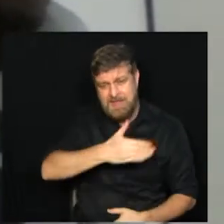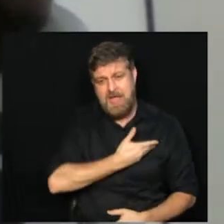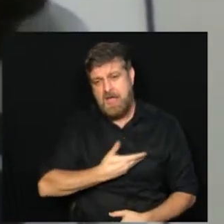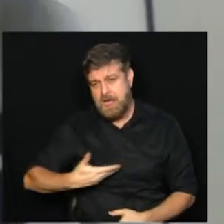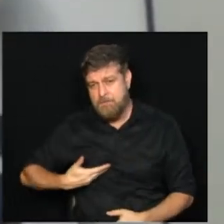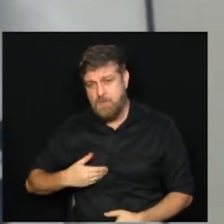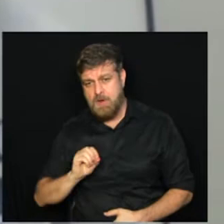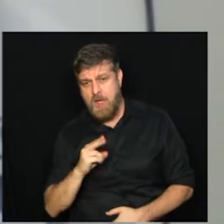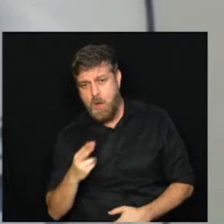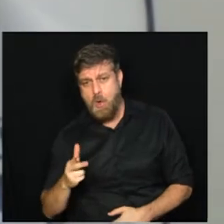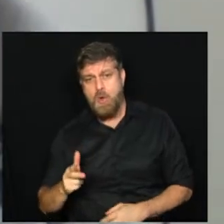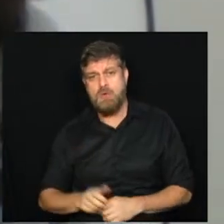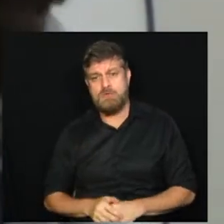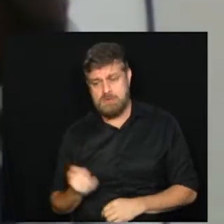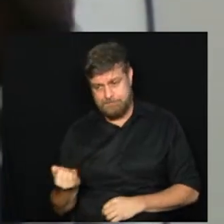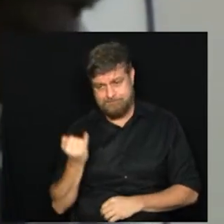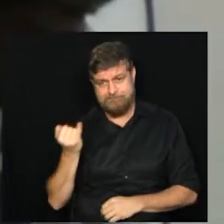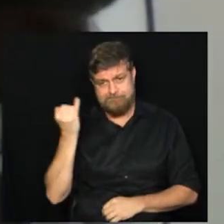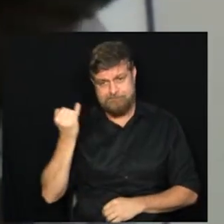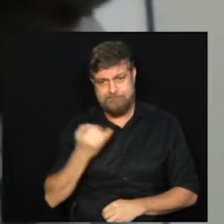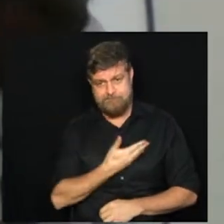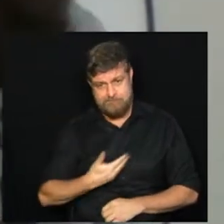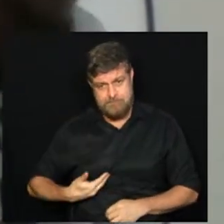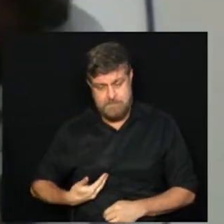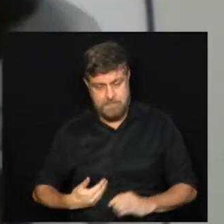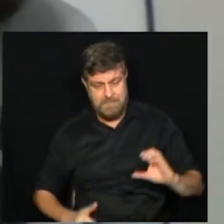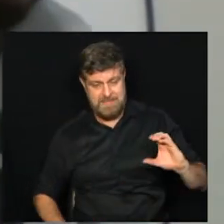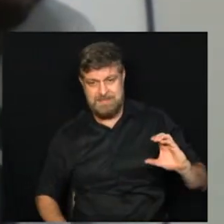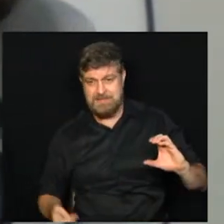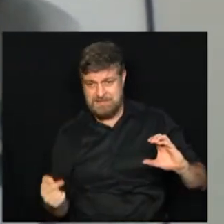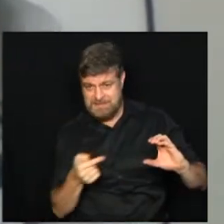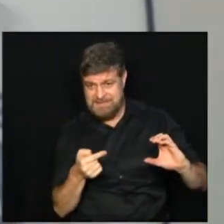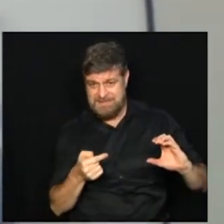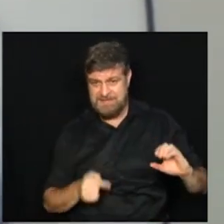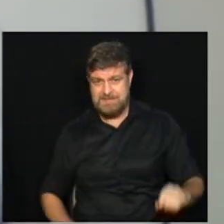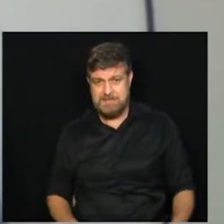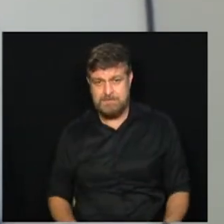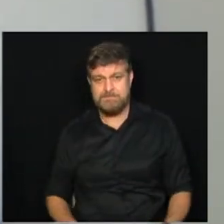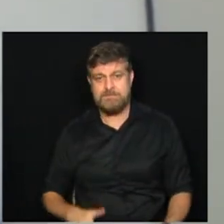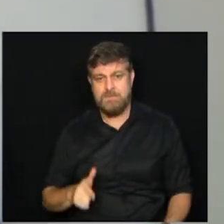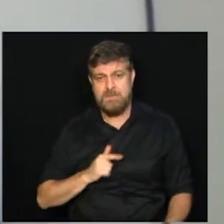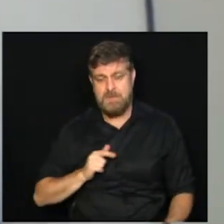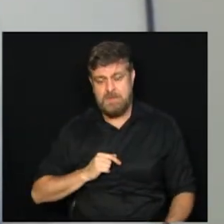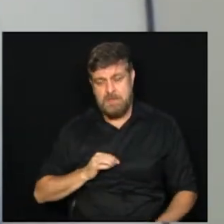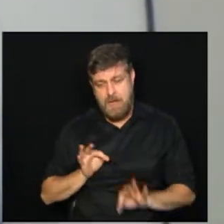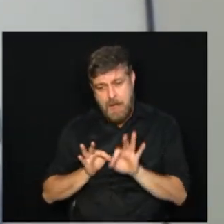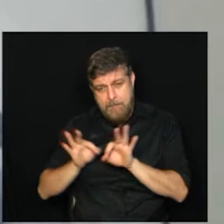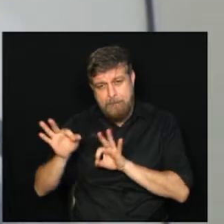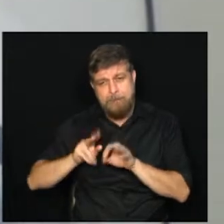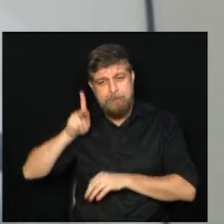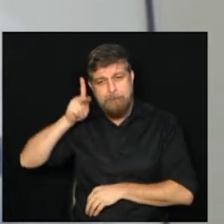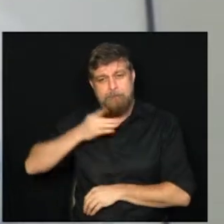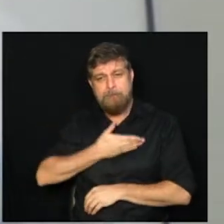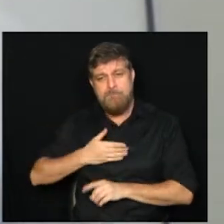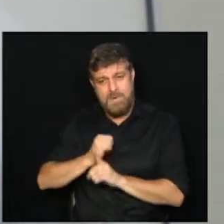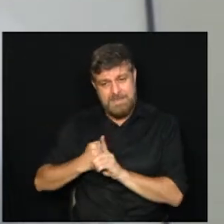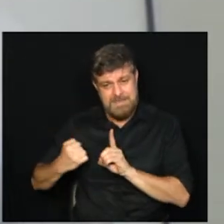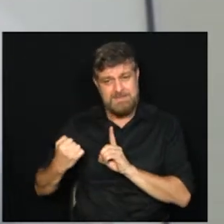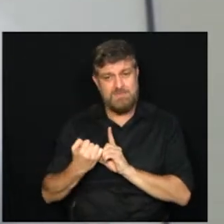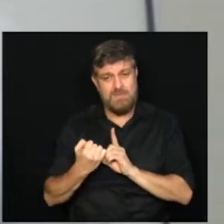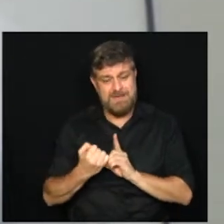de relevância pública. C, preferência na formulação e na execução de políticas sociais